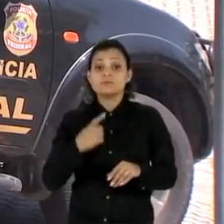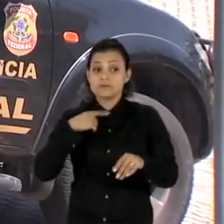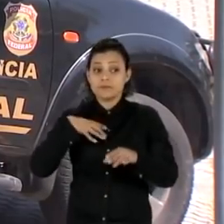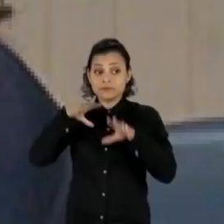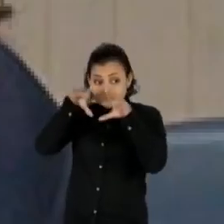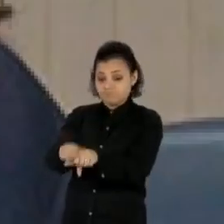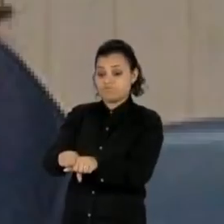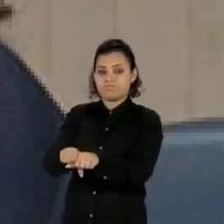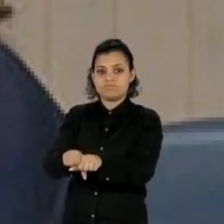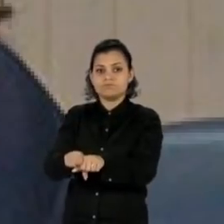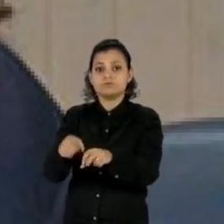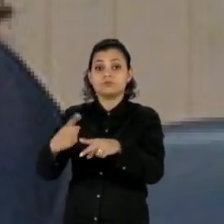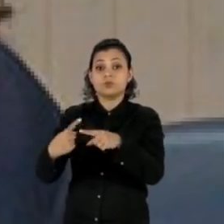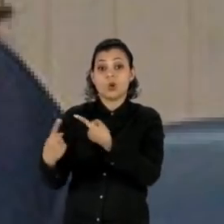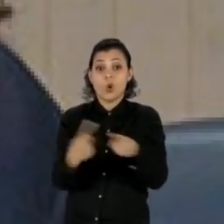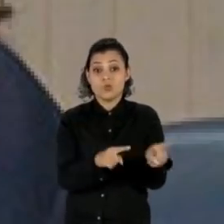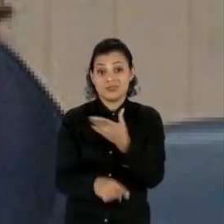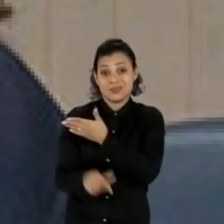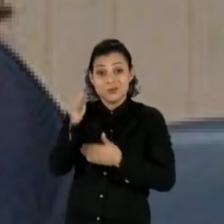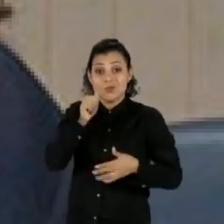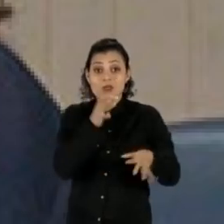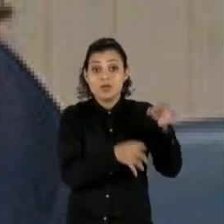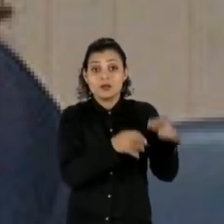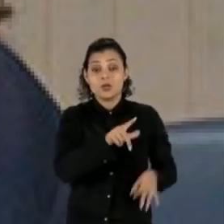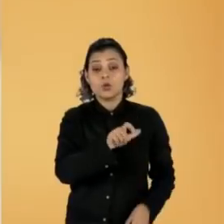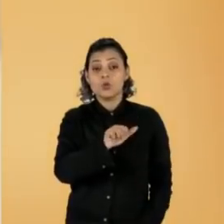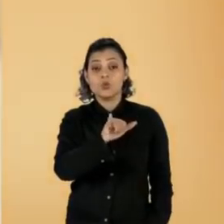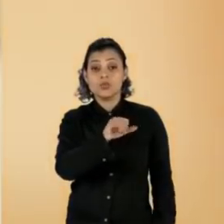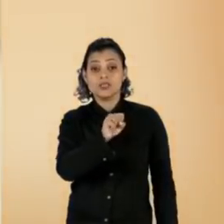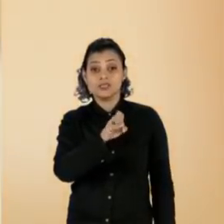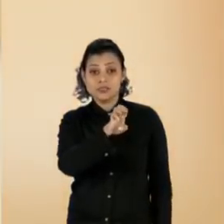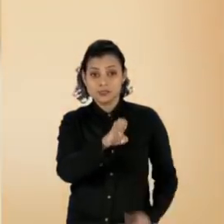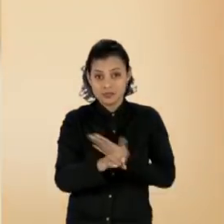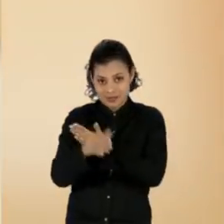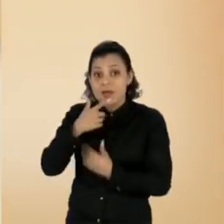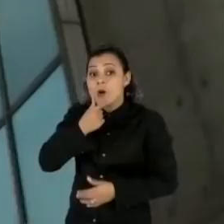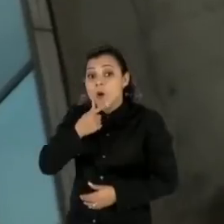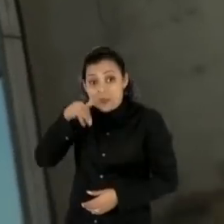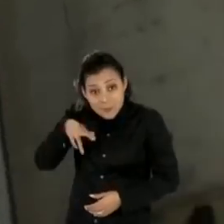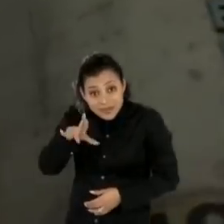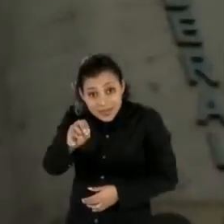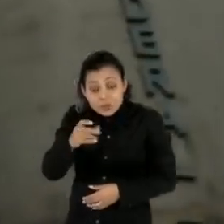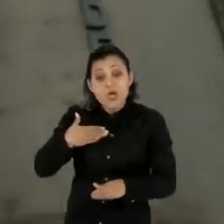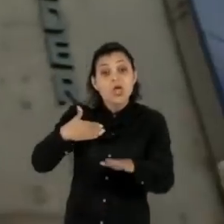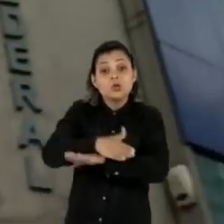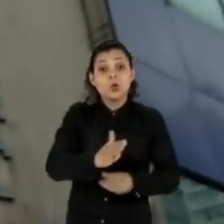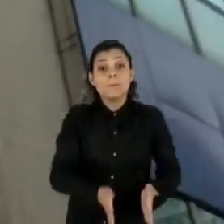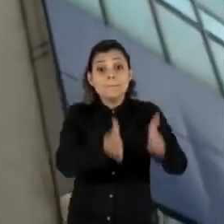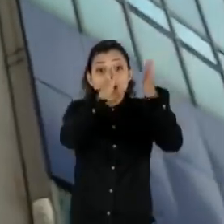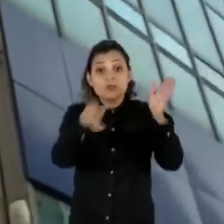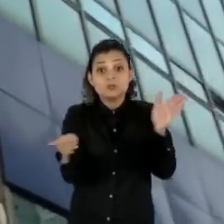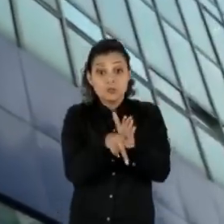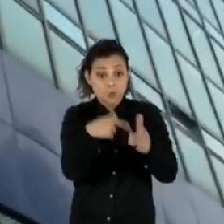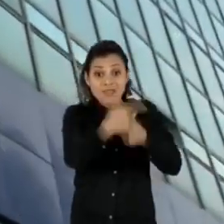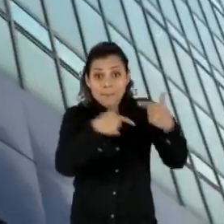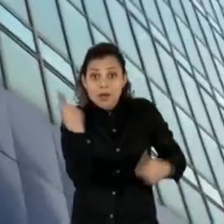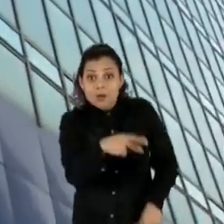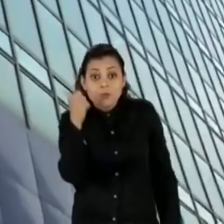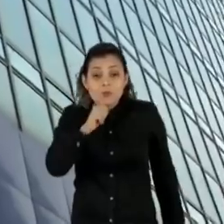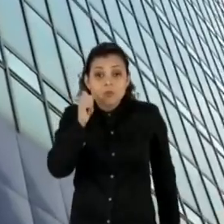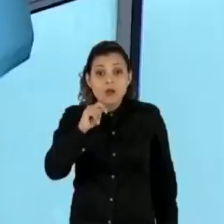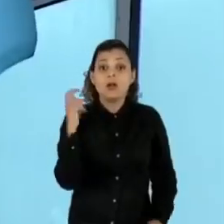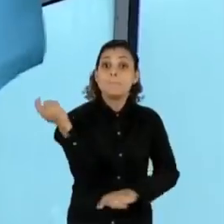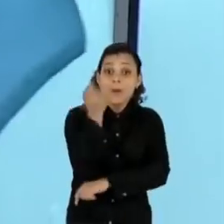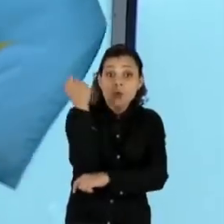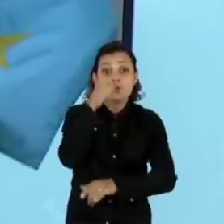tentativa de homicídio qualificado contra juíza federal luiz em felgueiras mateus entrou no prédio do tribunal regional federal da 3ª região que